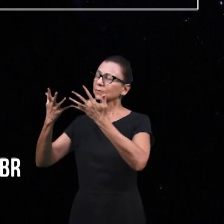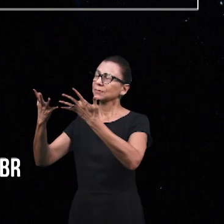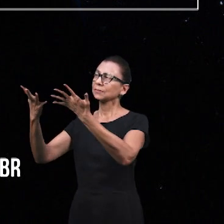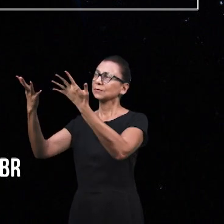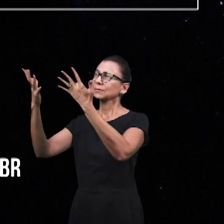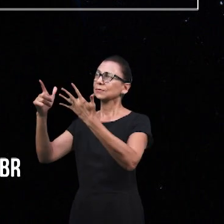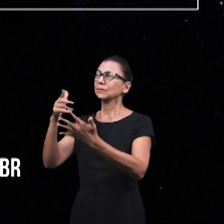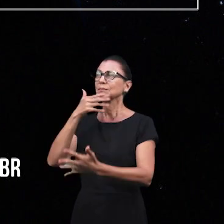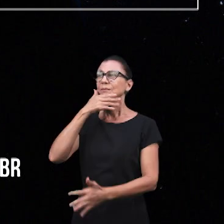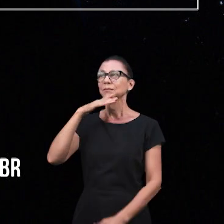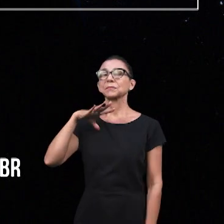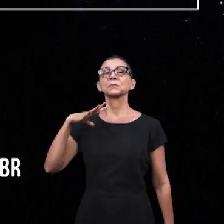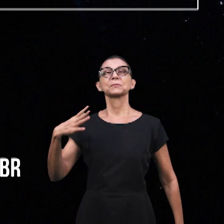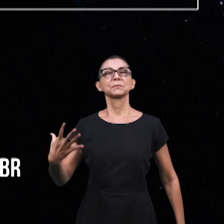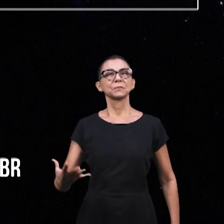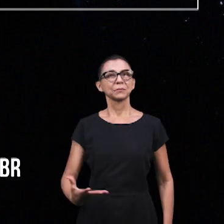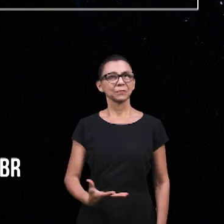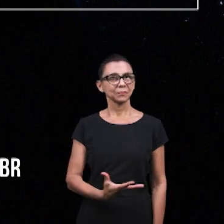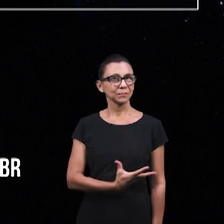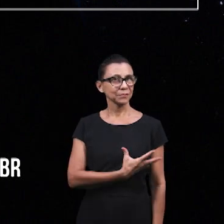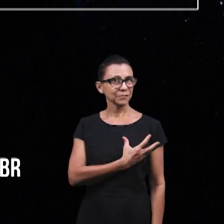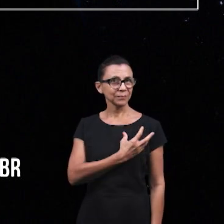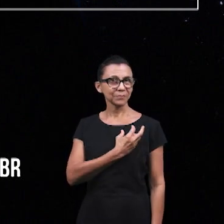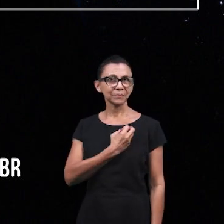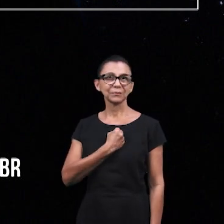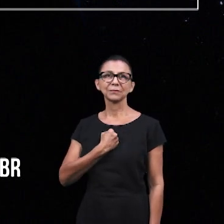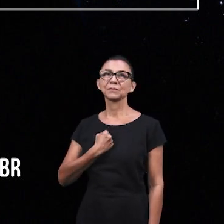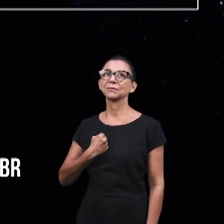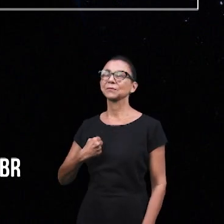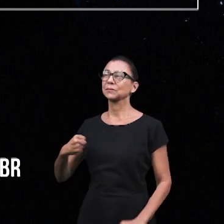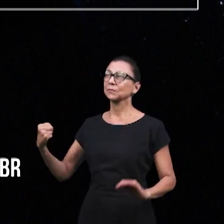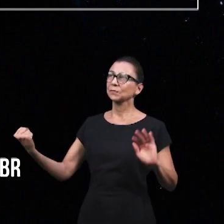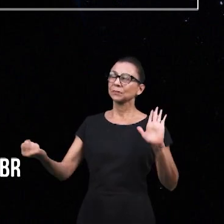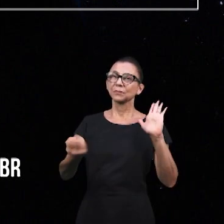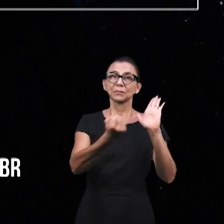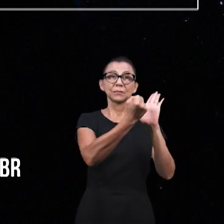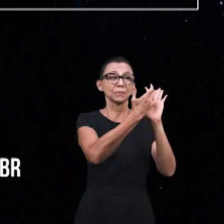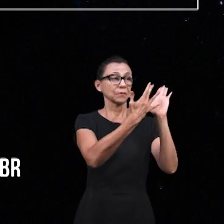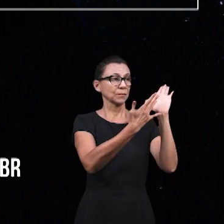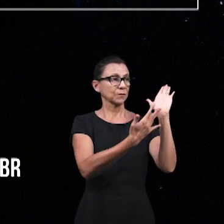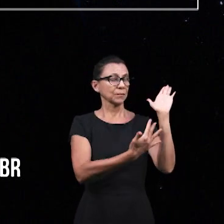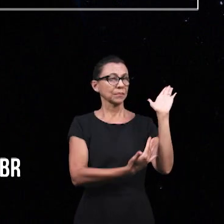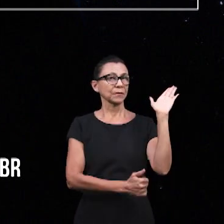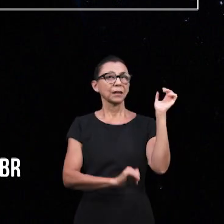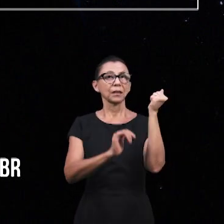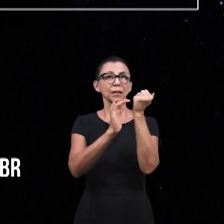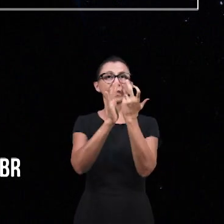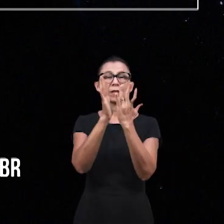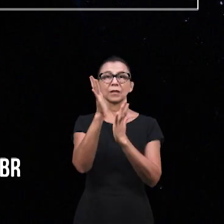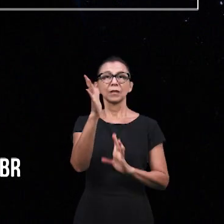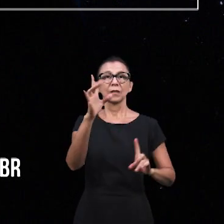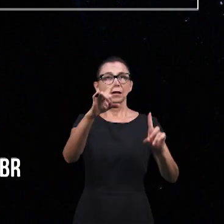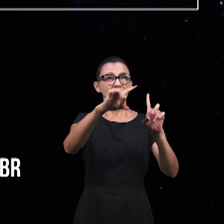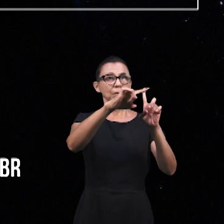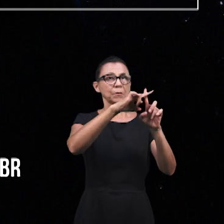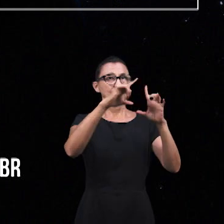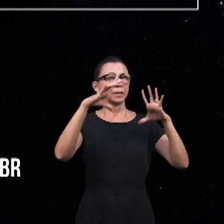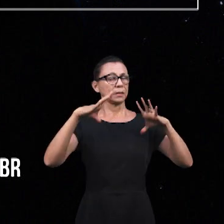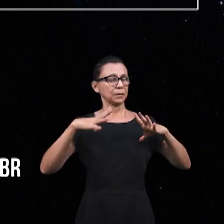meu Salvador. Já me lavou teu sangue